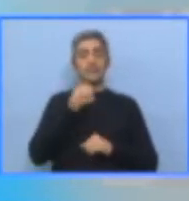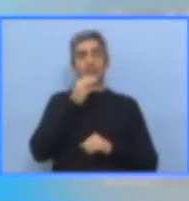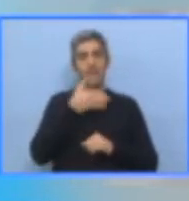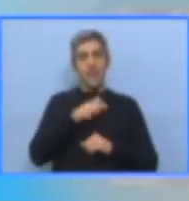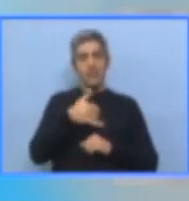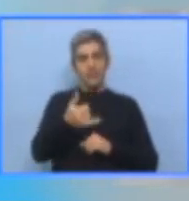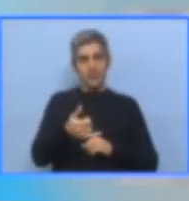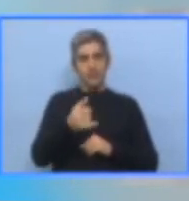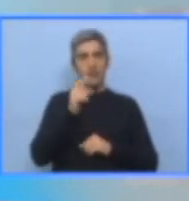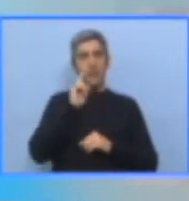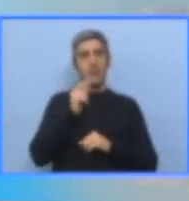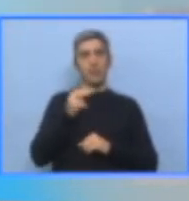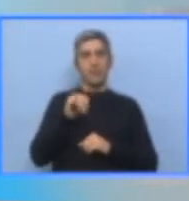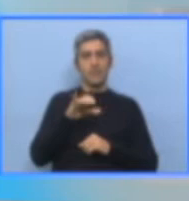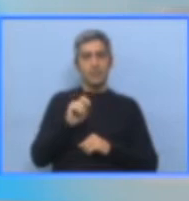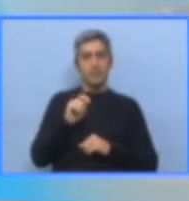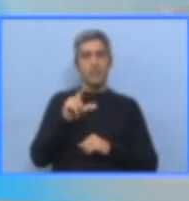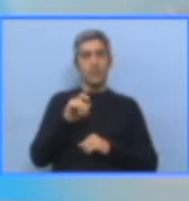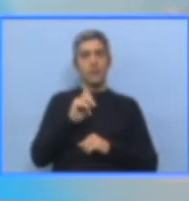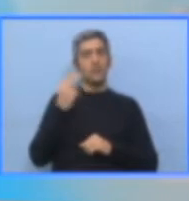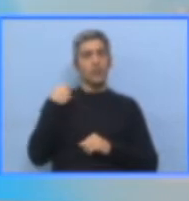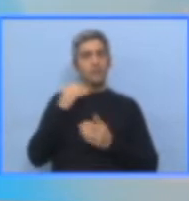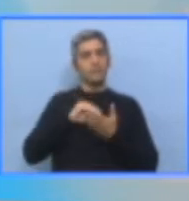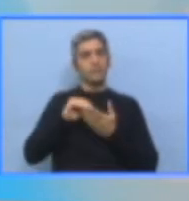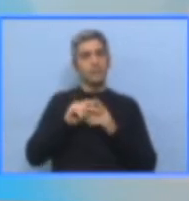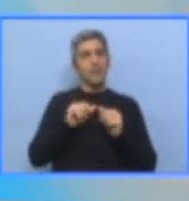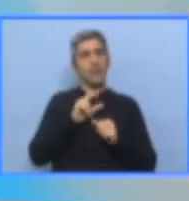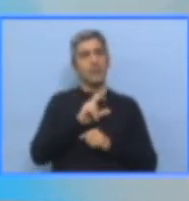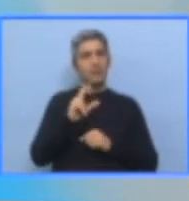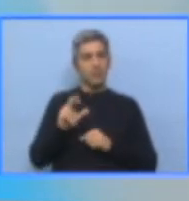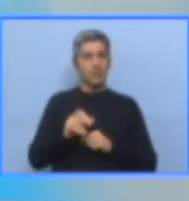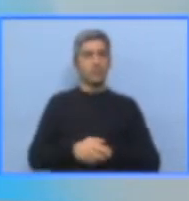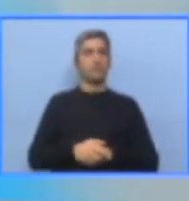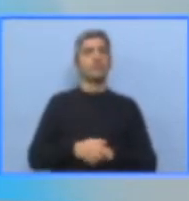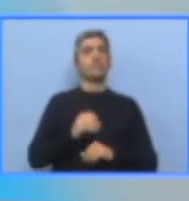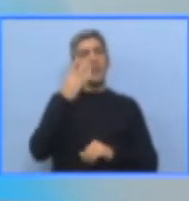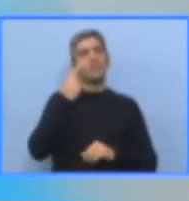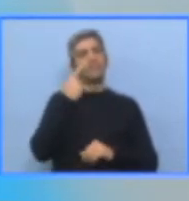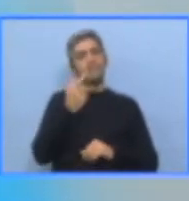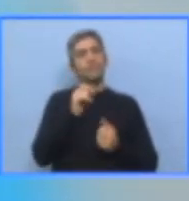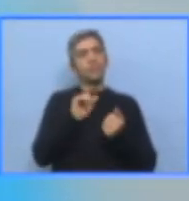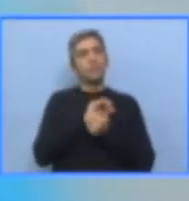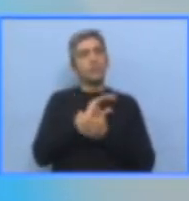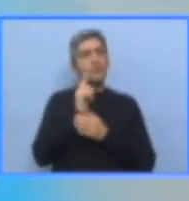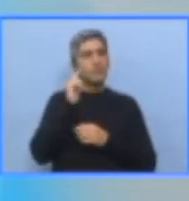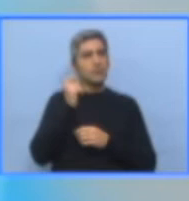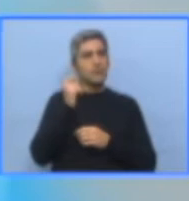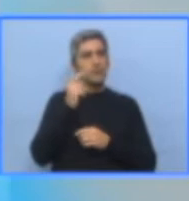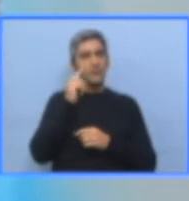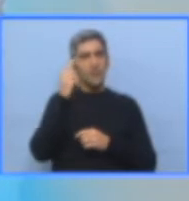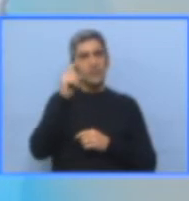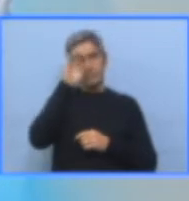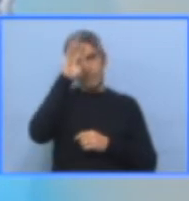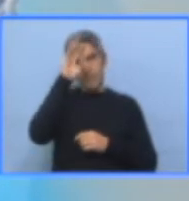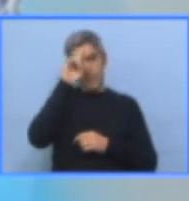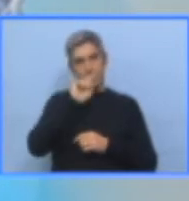daqui a pouco com Eunice Lourenço, chefe de redação da Rádio Renascença. Primeiro mostramos-lhe momentos essenciais da viagem do